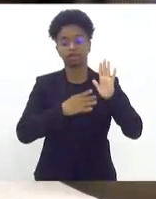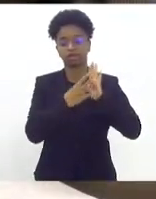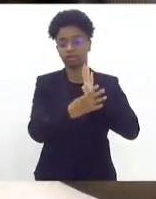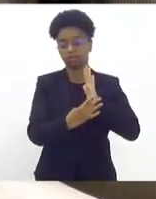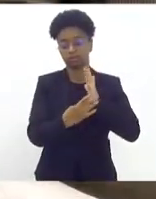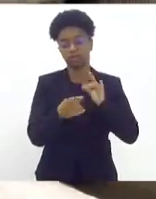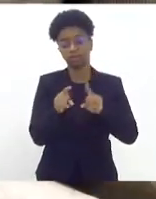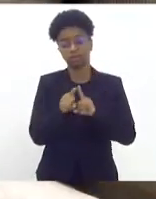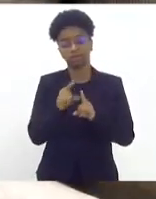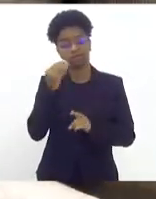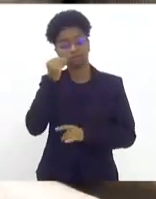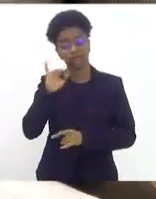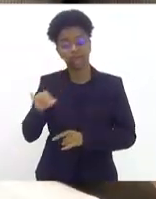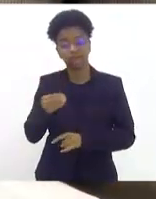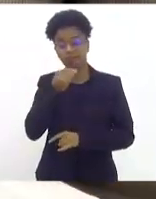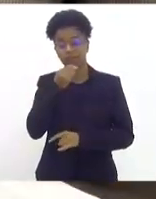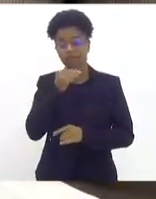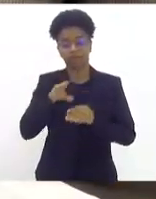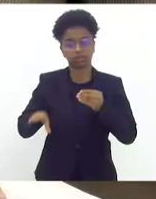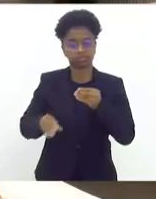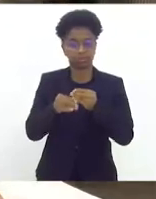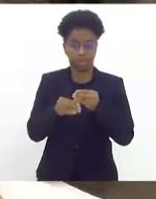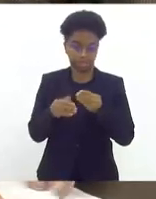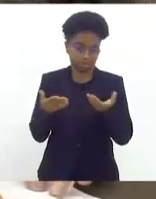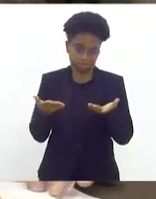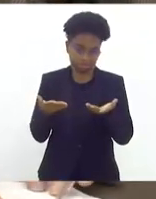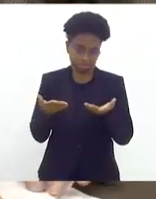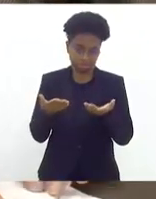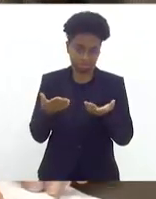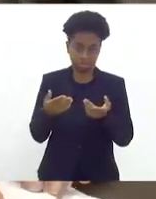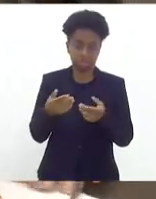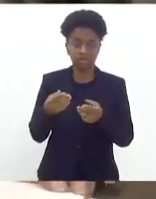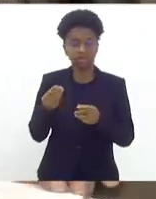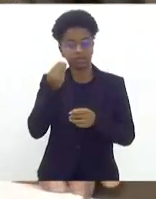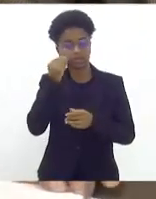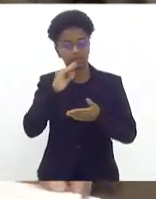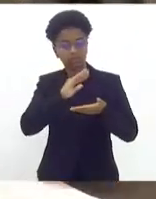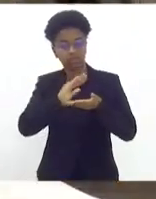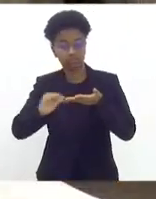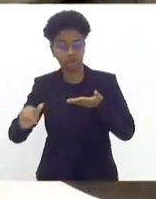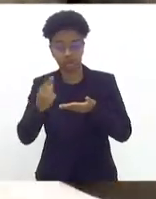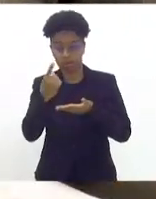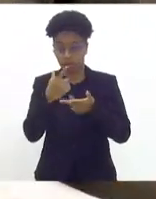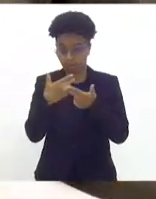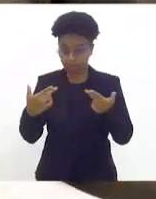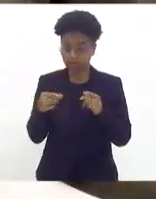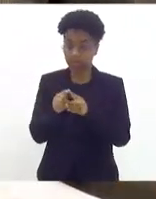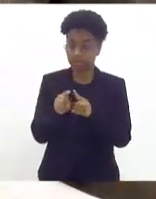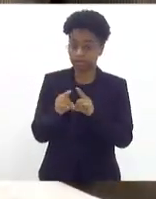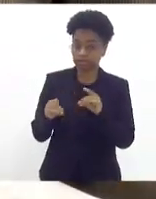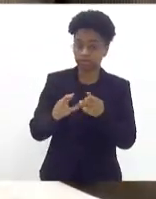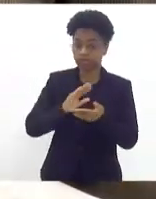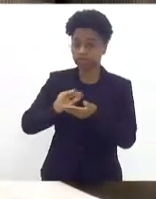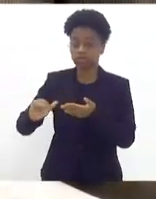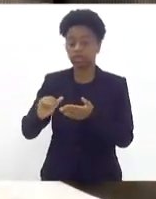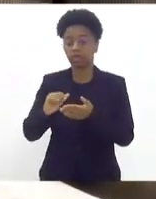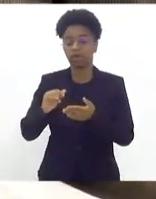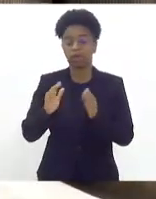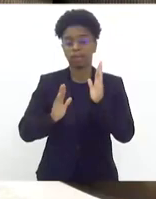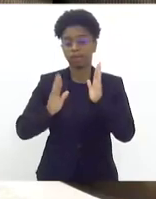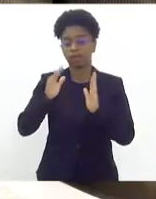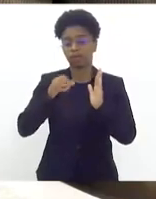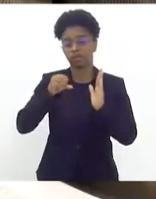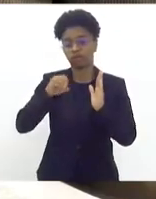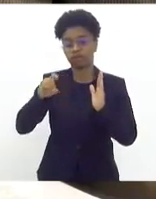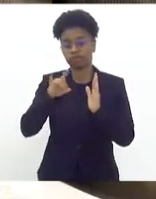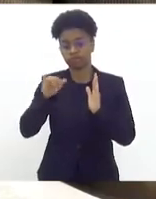Podia aproveitar uma subemenda, a segunda, talvez, que suprime alguma coisa, e suprimir esse também, prazo de 90 dias. Pois